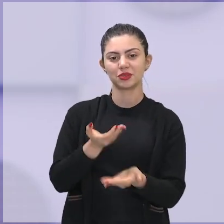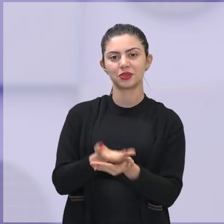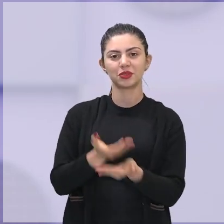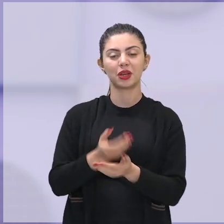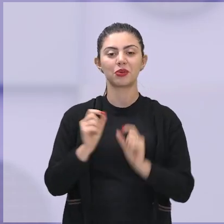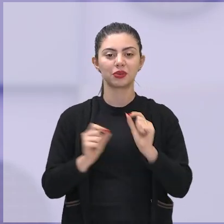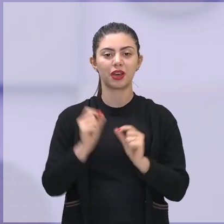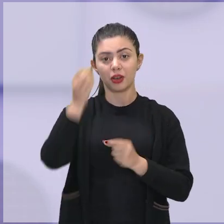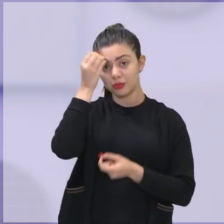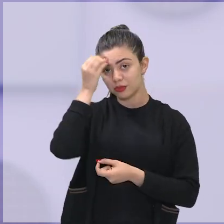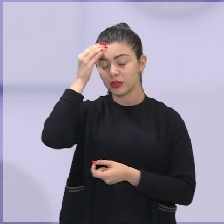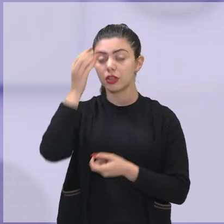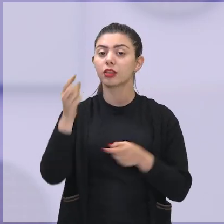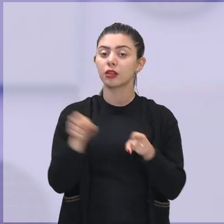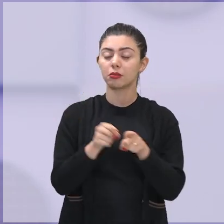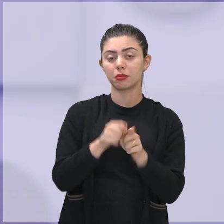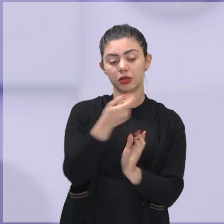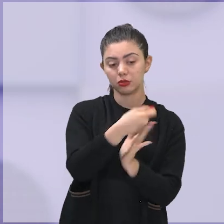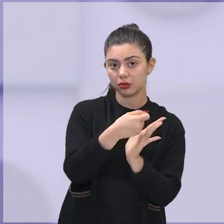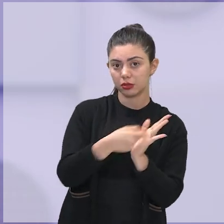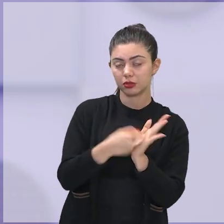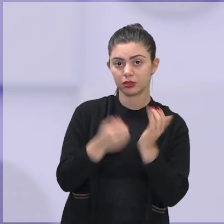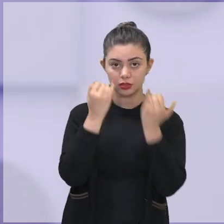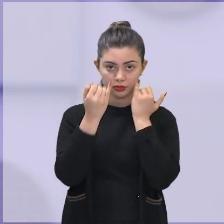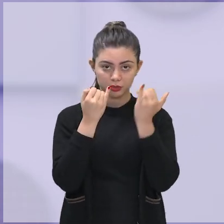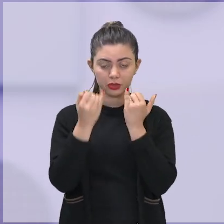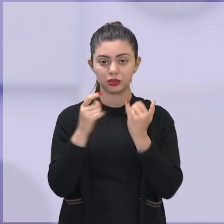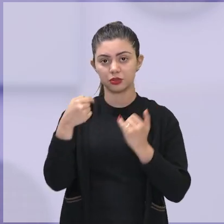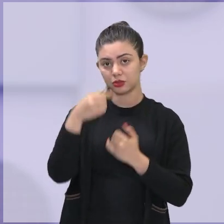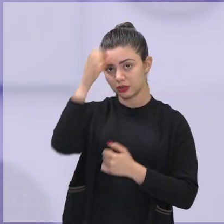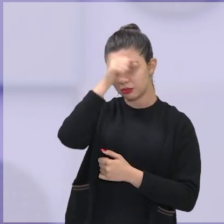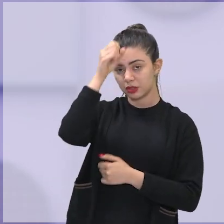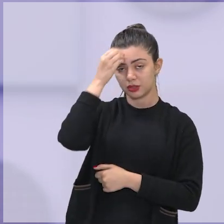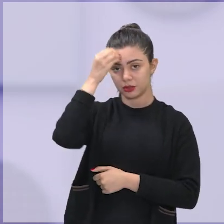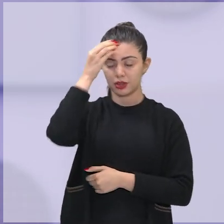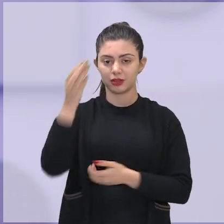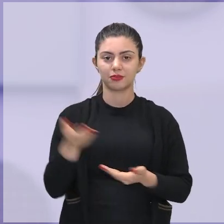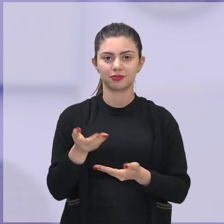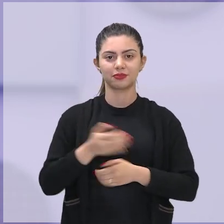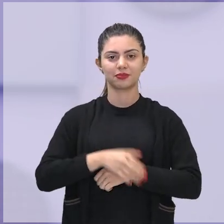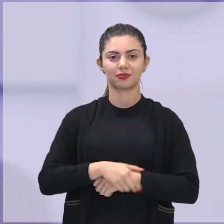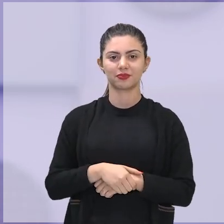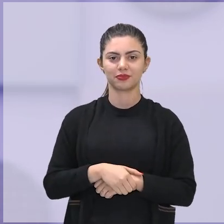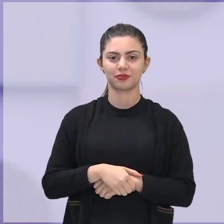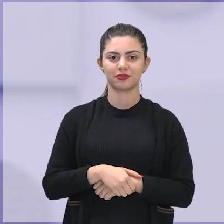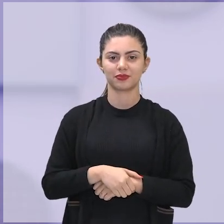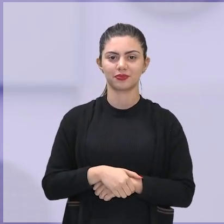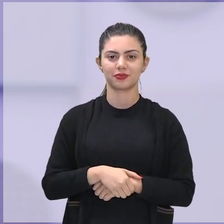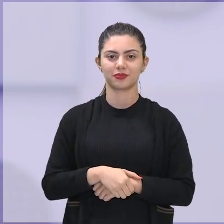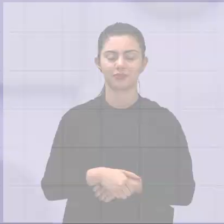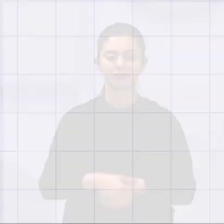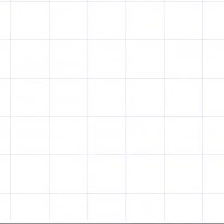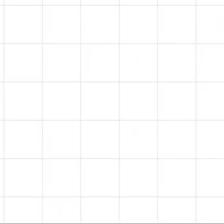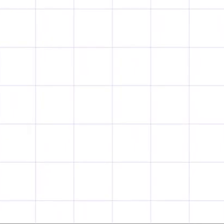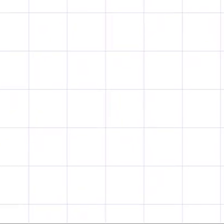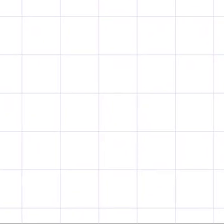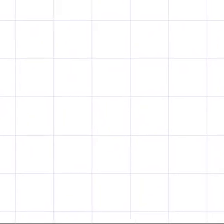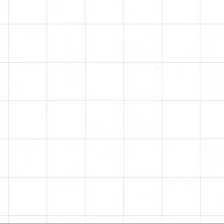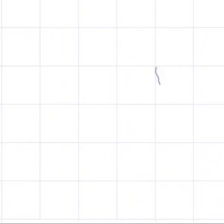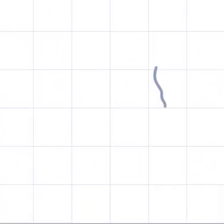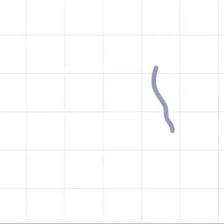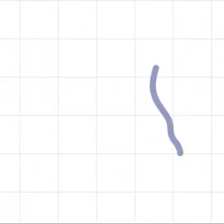vamos construir e anotar bem os conhecimentos que vamos aprimorar ao longo dessa aula.